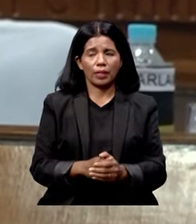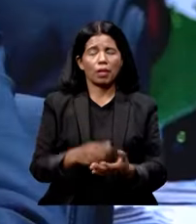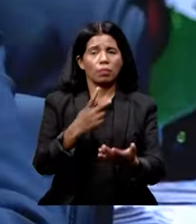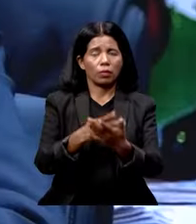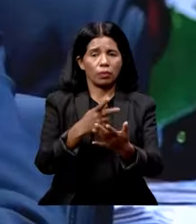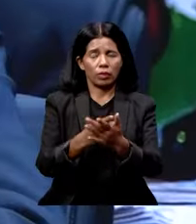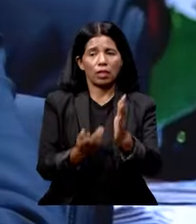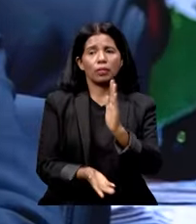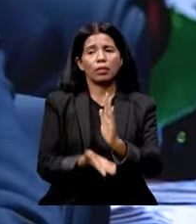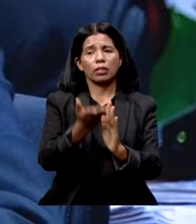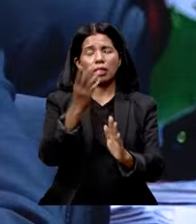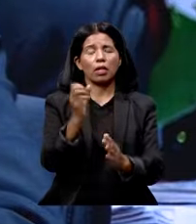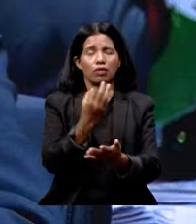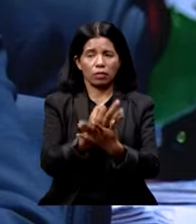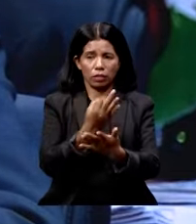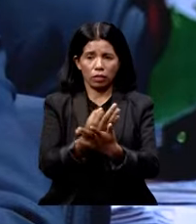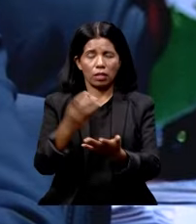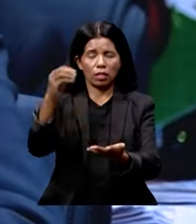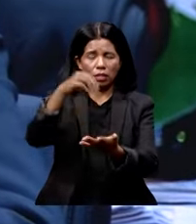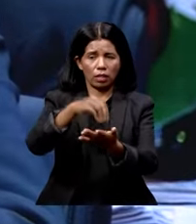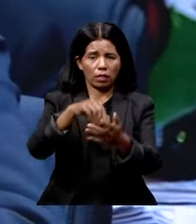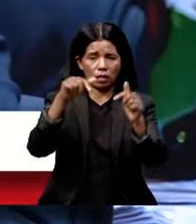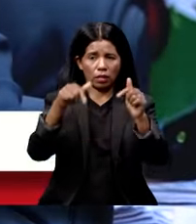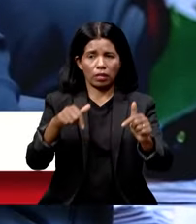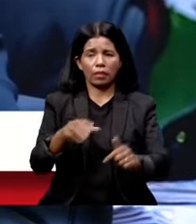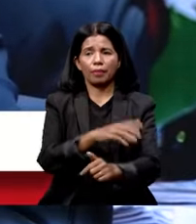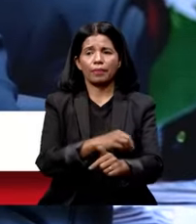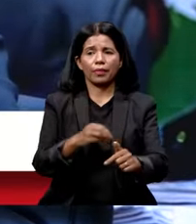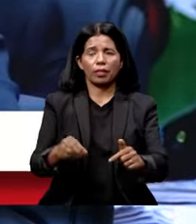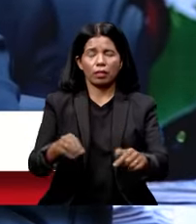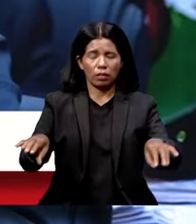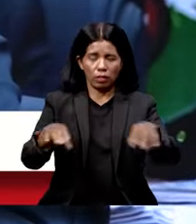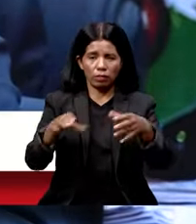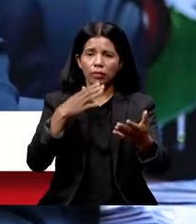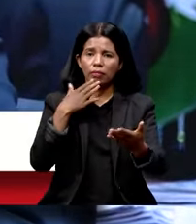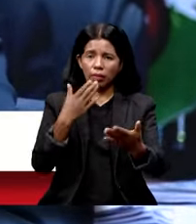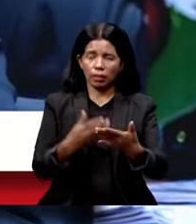hasaiosan osamanto nebe que tau ia né ia bem categoria bem serviço